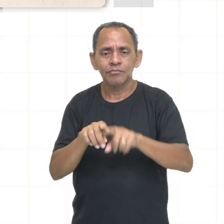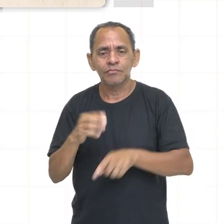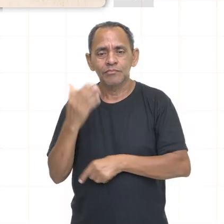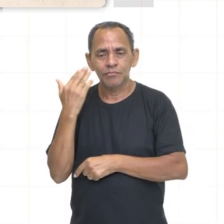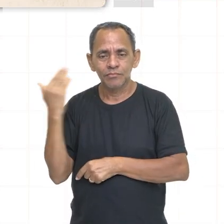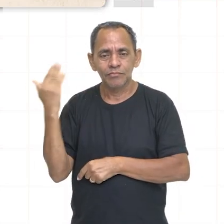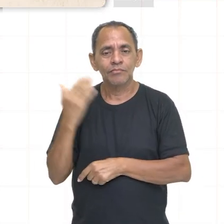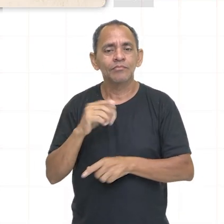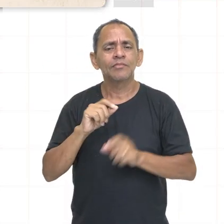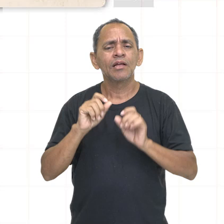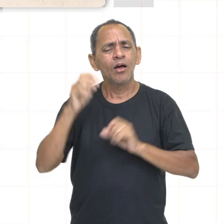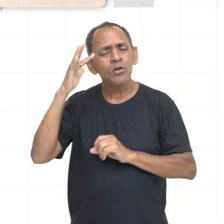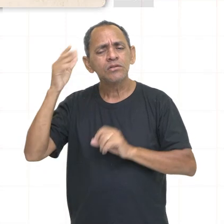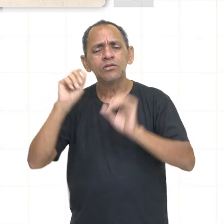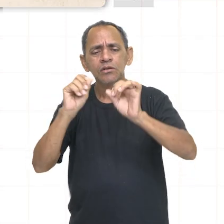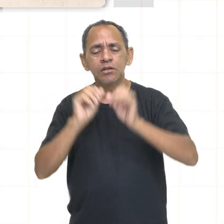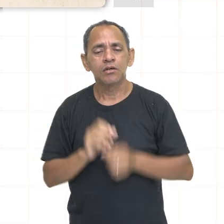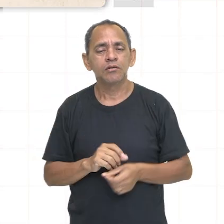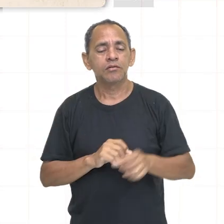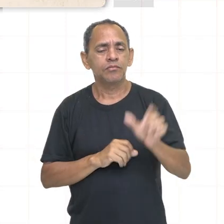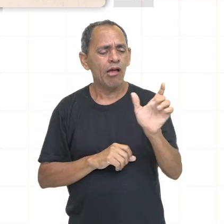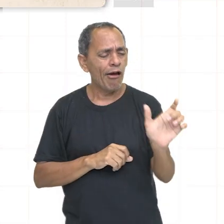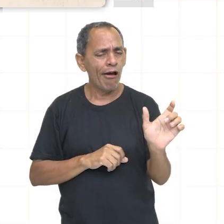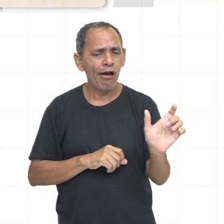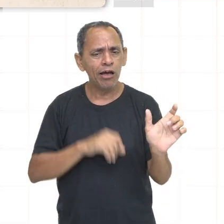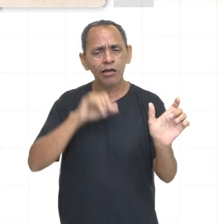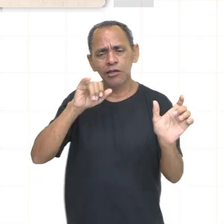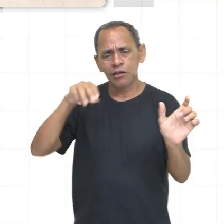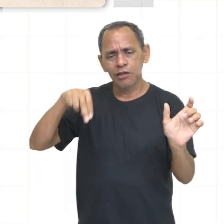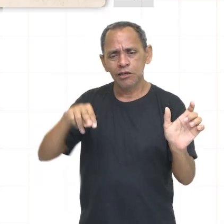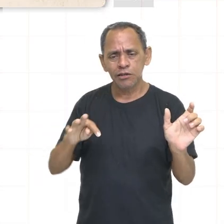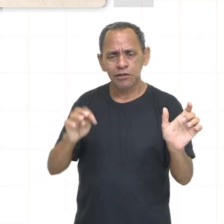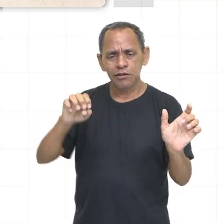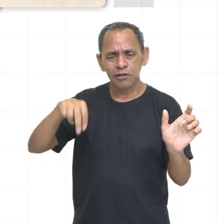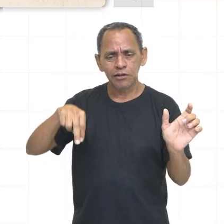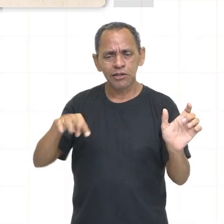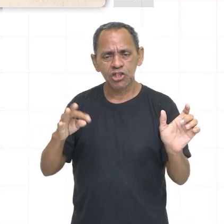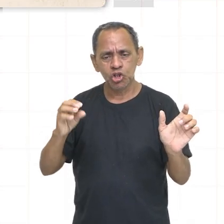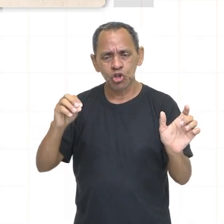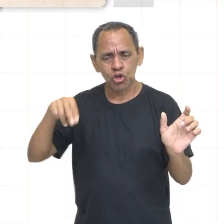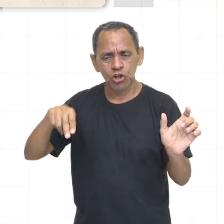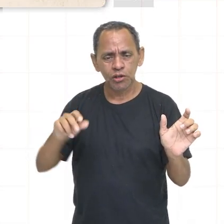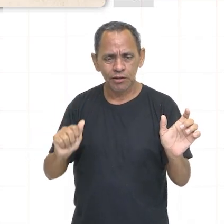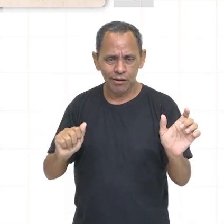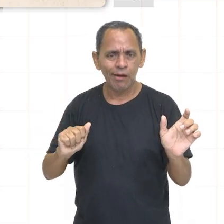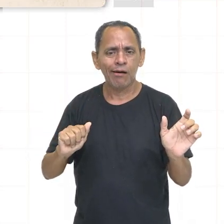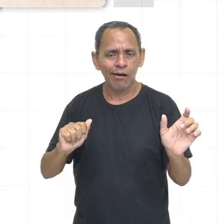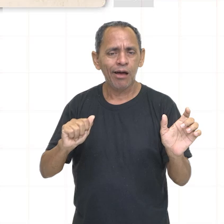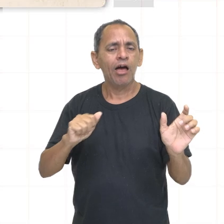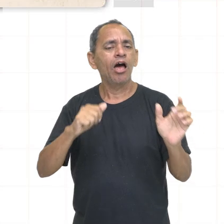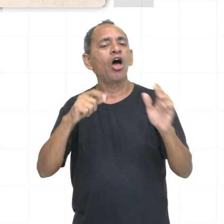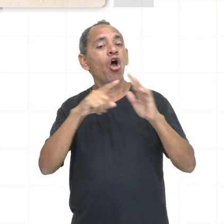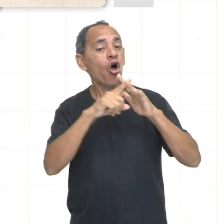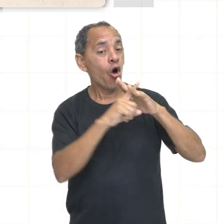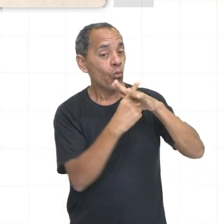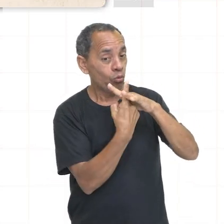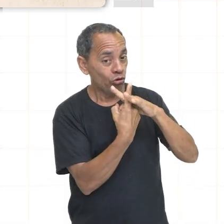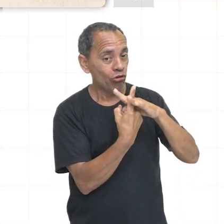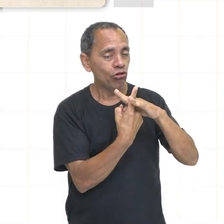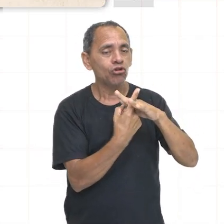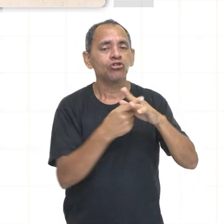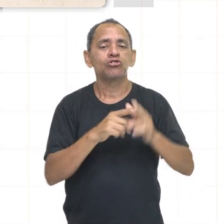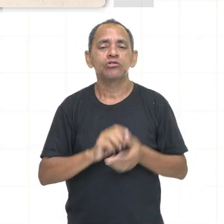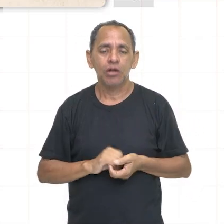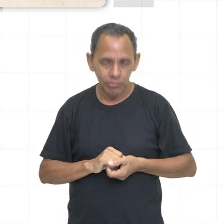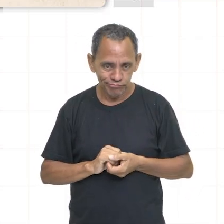Comunista. O que foi ela, professor? Foi uma ação, digamos assim, uma ação militar organizada pelo